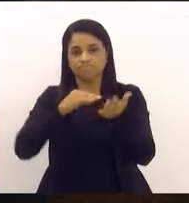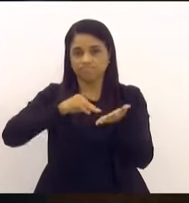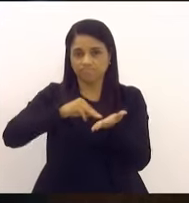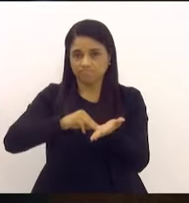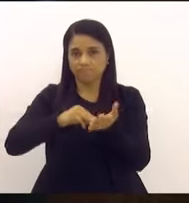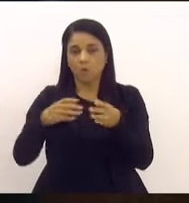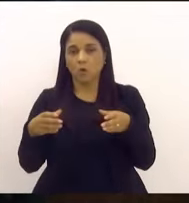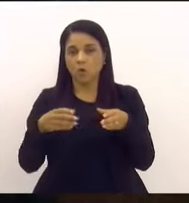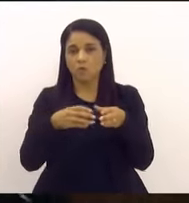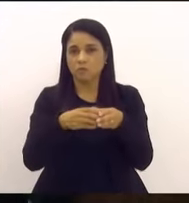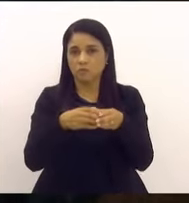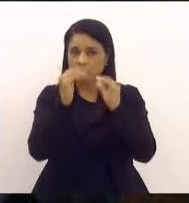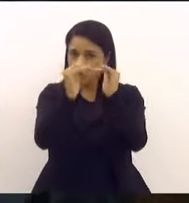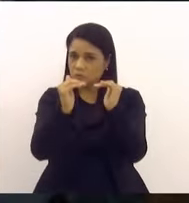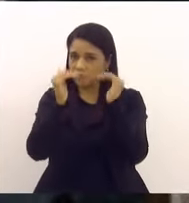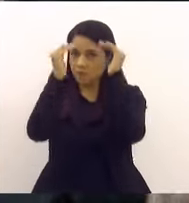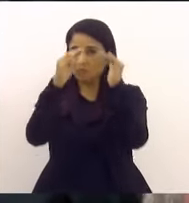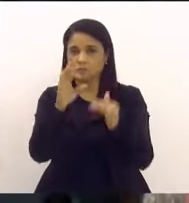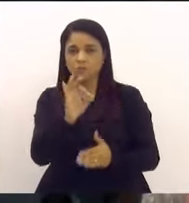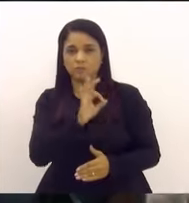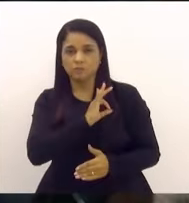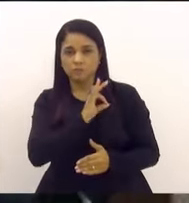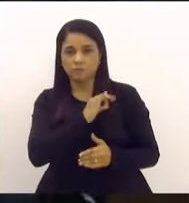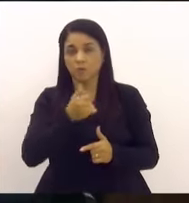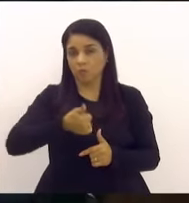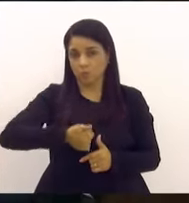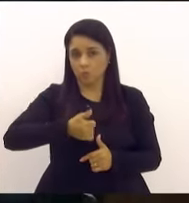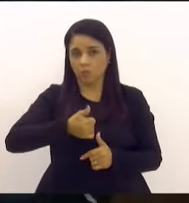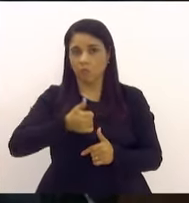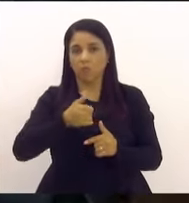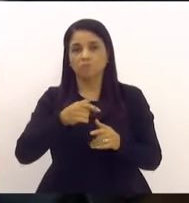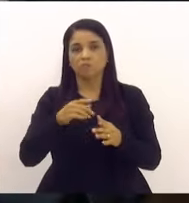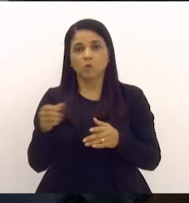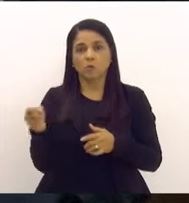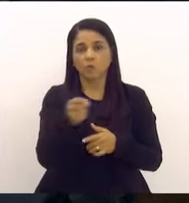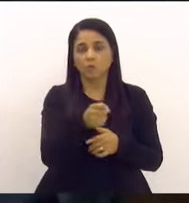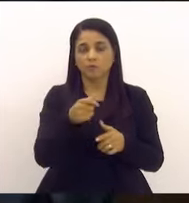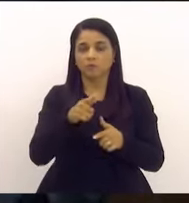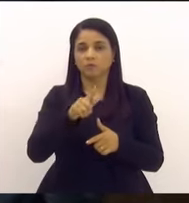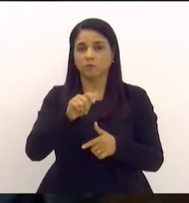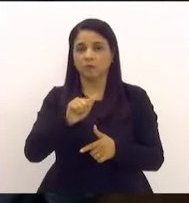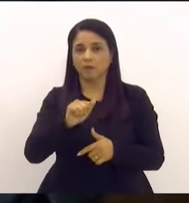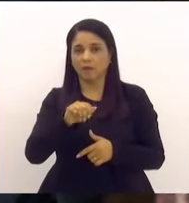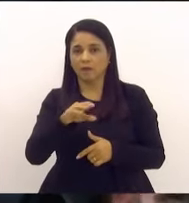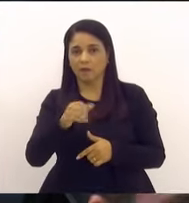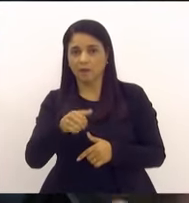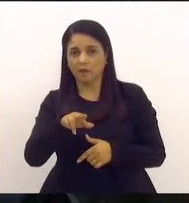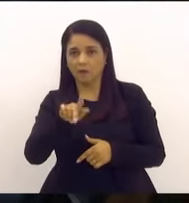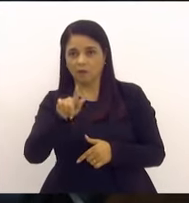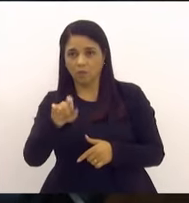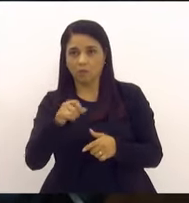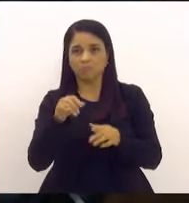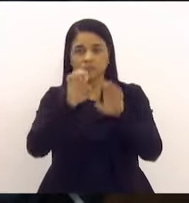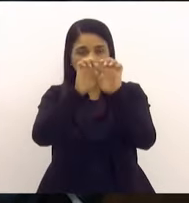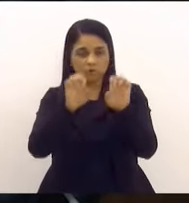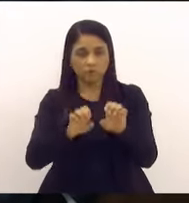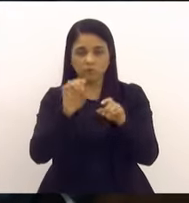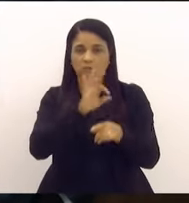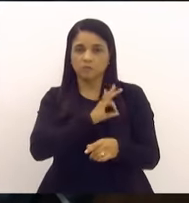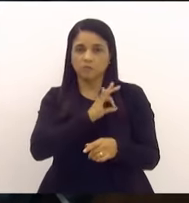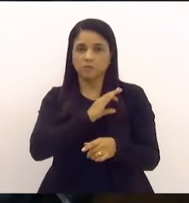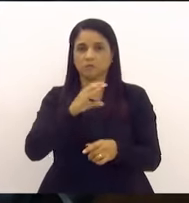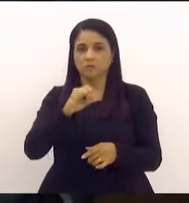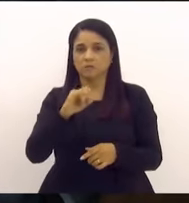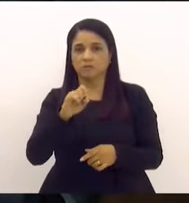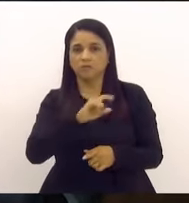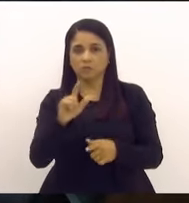Conselho Superior de Polícia. 1. Ser ocupante do cargo efetivo, integrante da estrutura da Polícia Civil do Estado do Rio